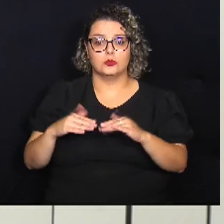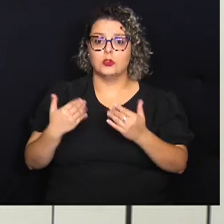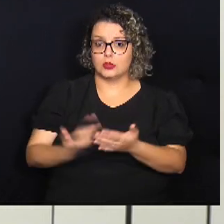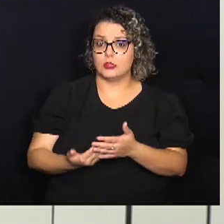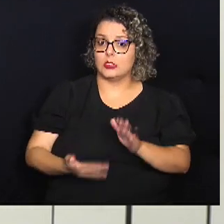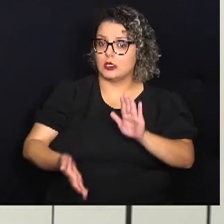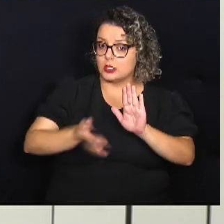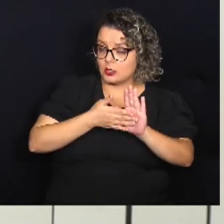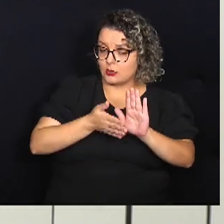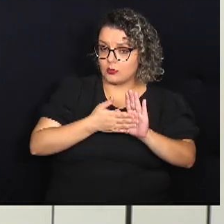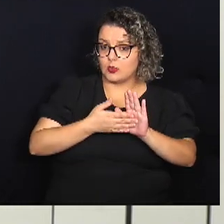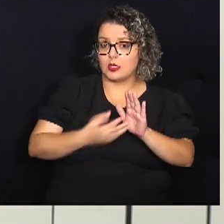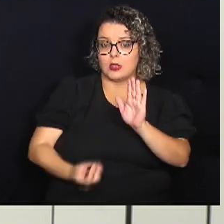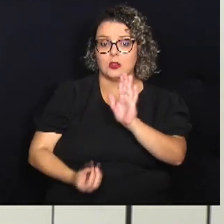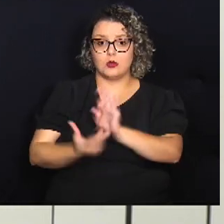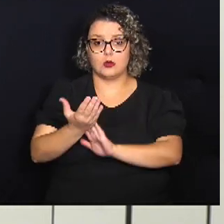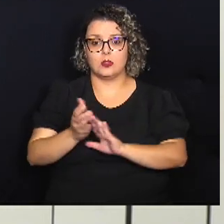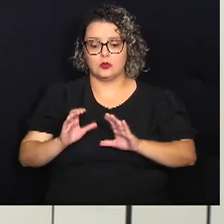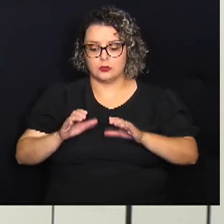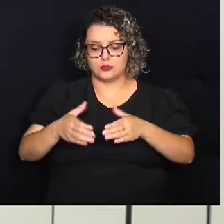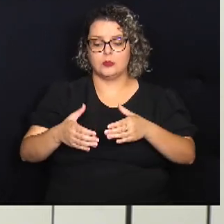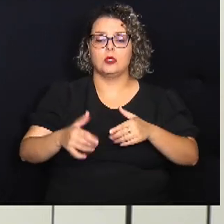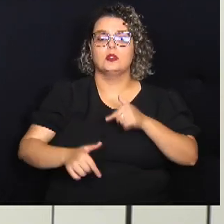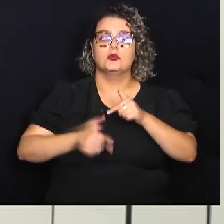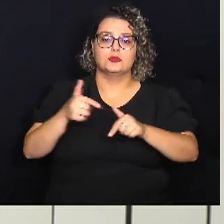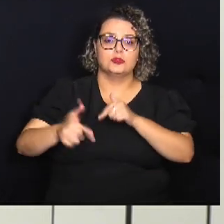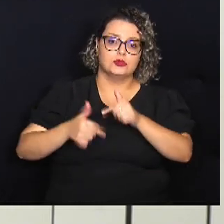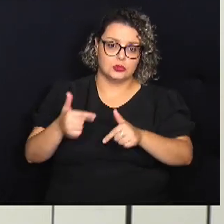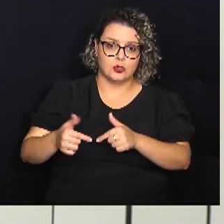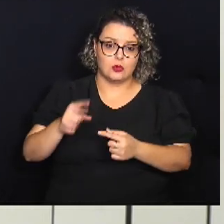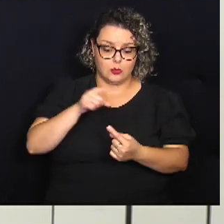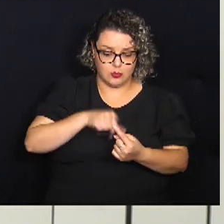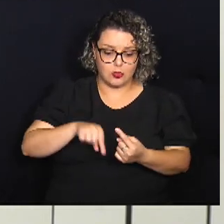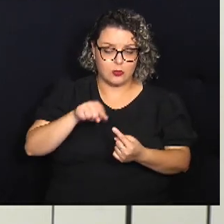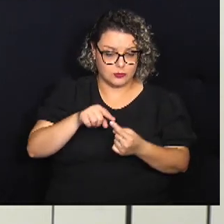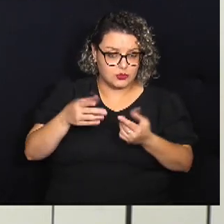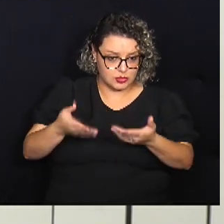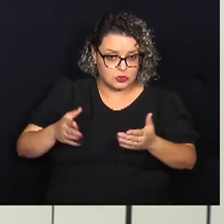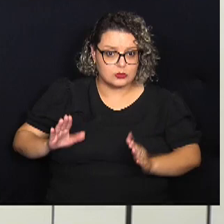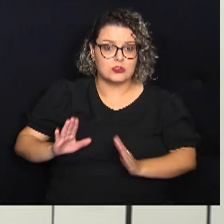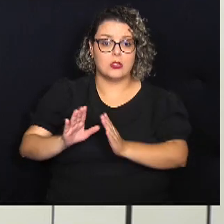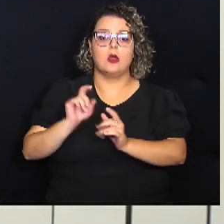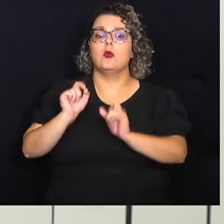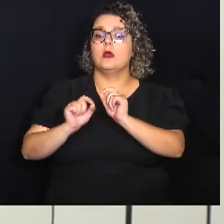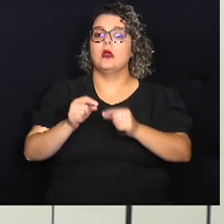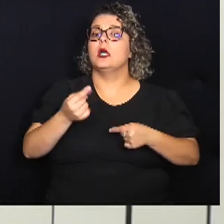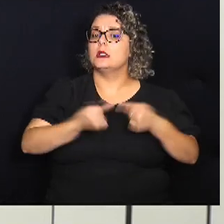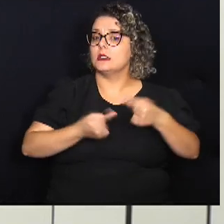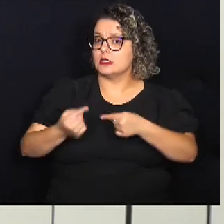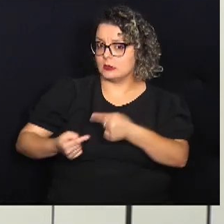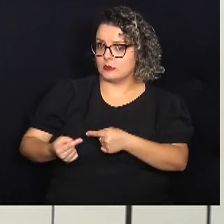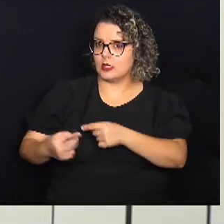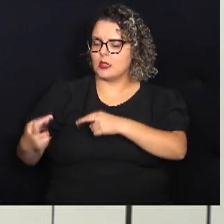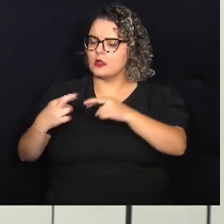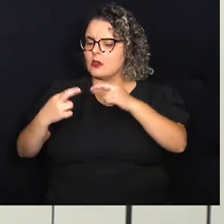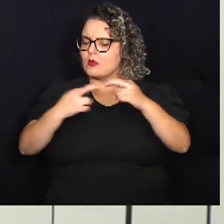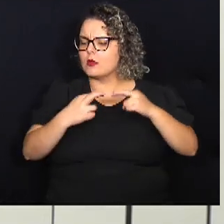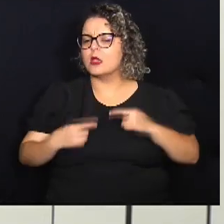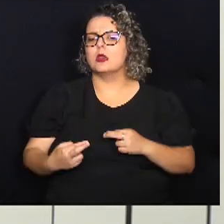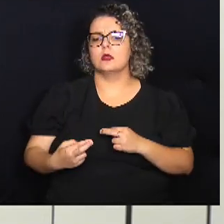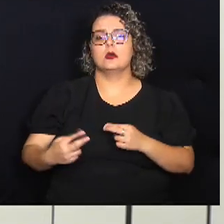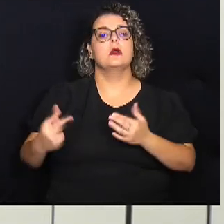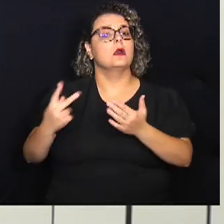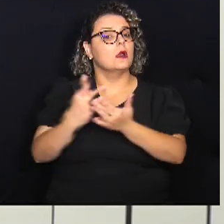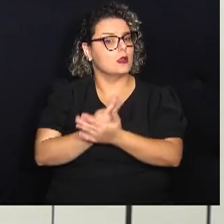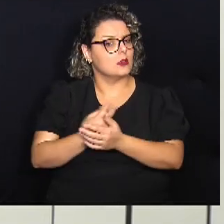propôs a instalação do grupo de trabalho. O objetivo dessa frente é debater e averiguar erros